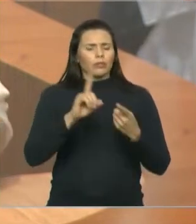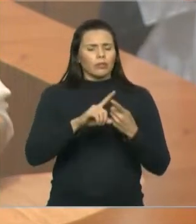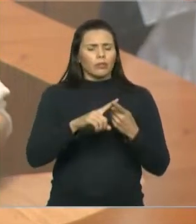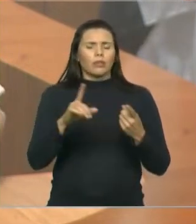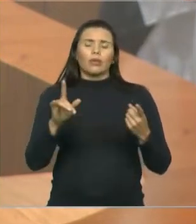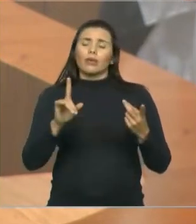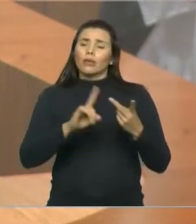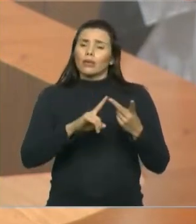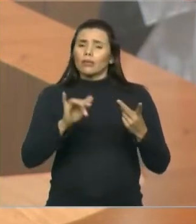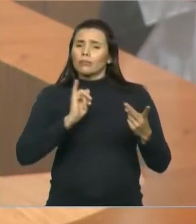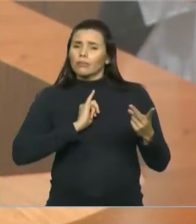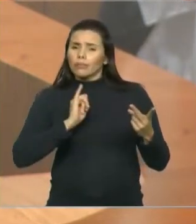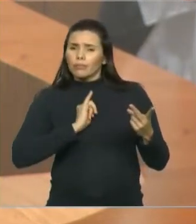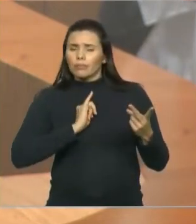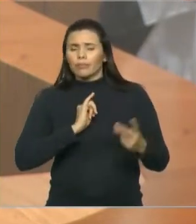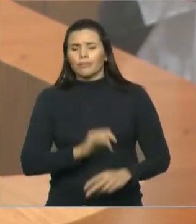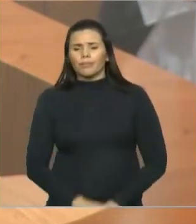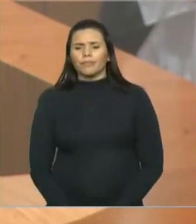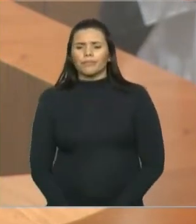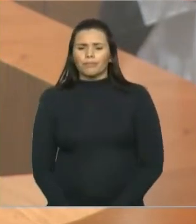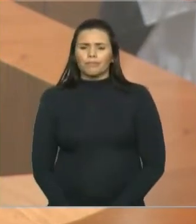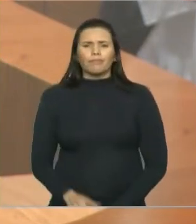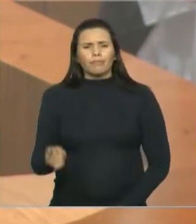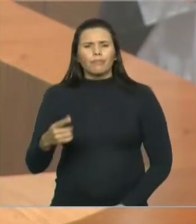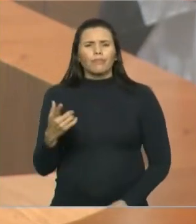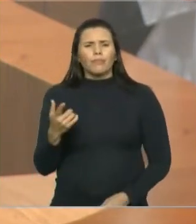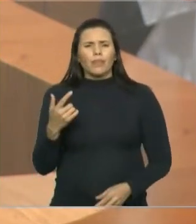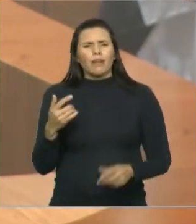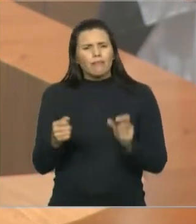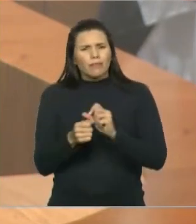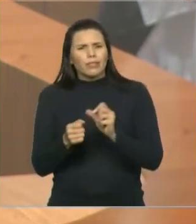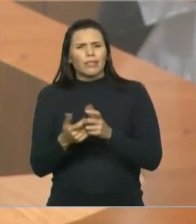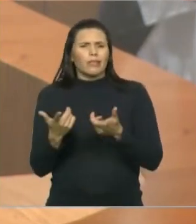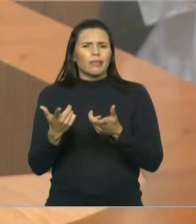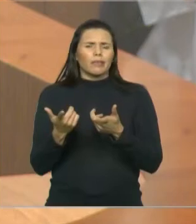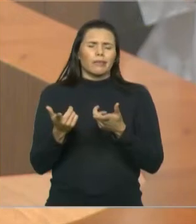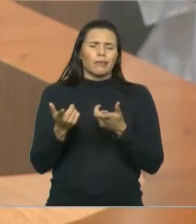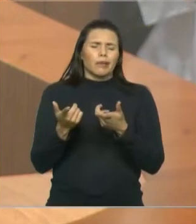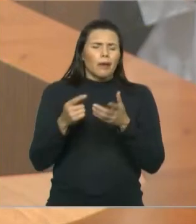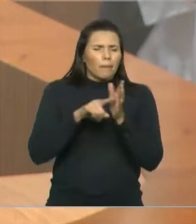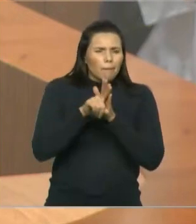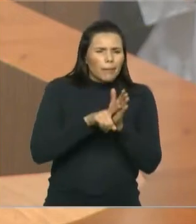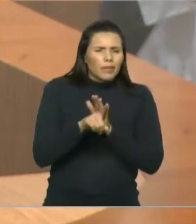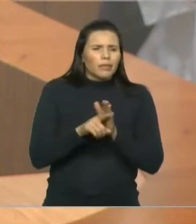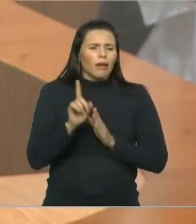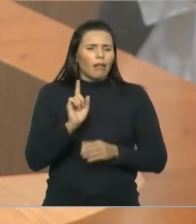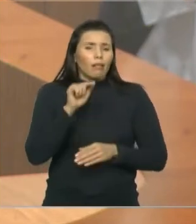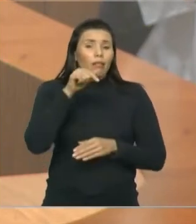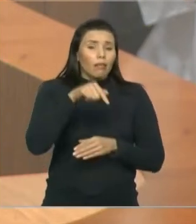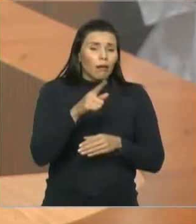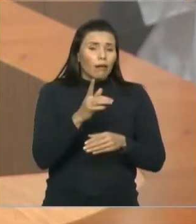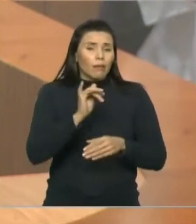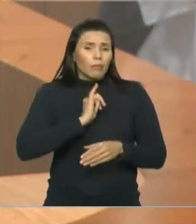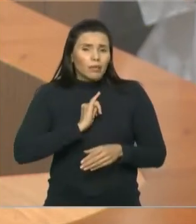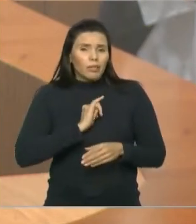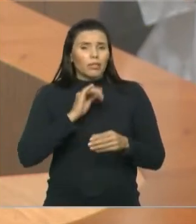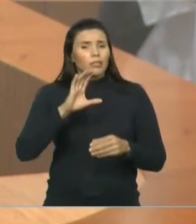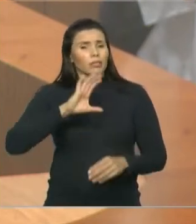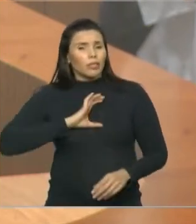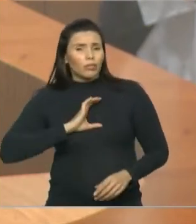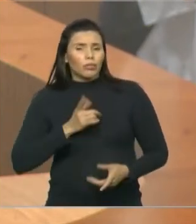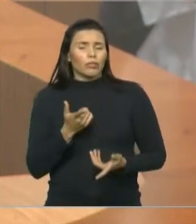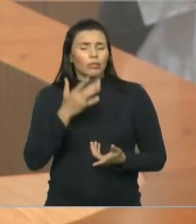exercício prático do que poderia começar, do que o Estado está gastando, porque o certo é que, se a